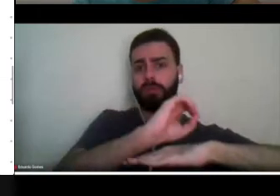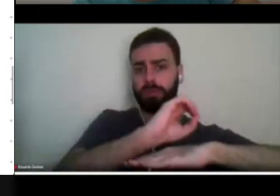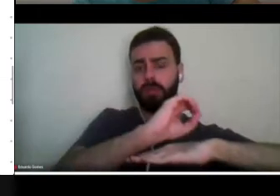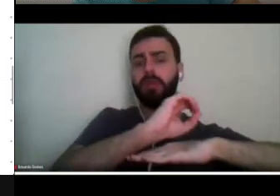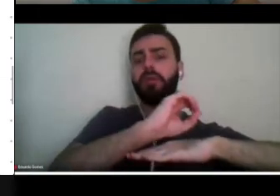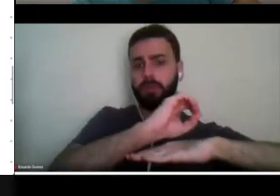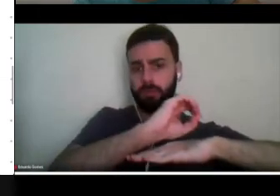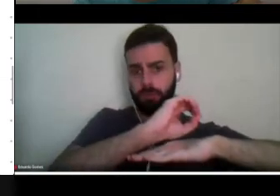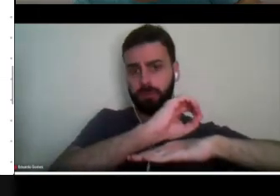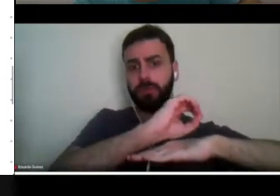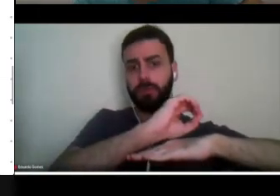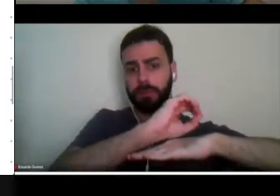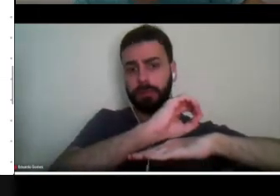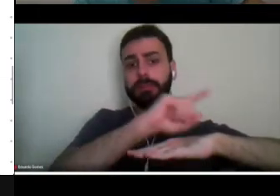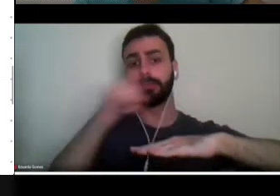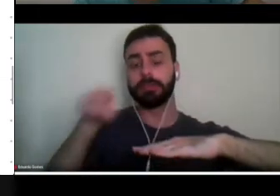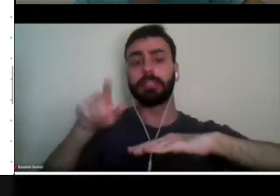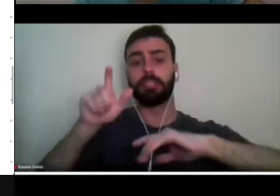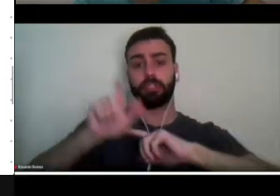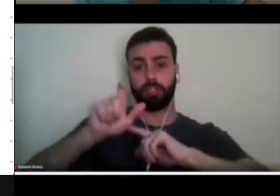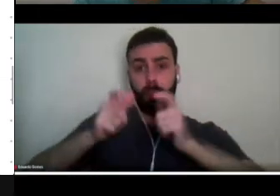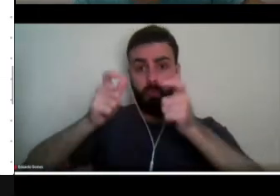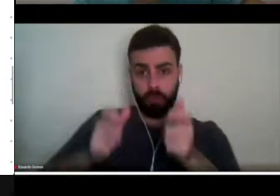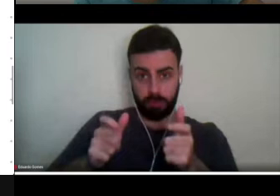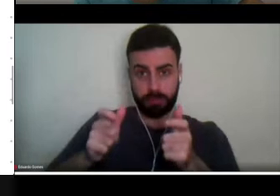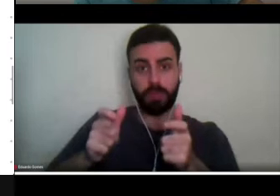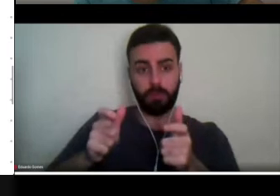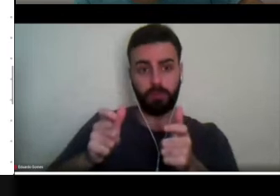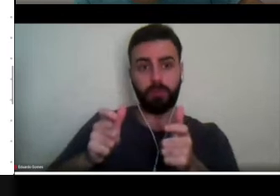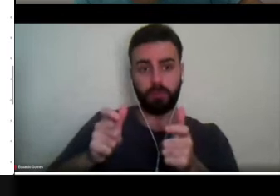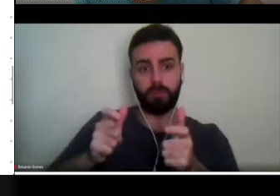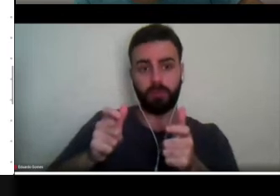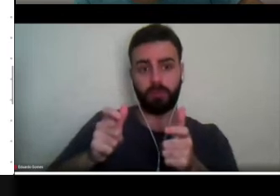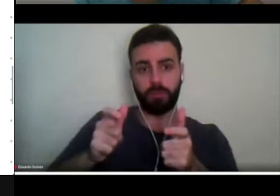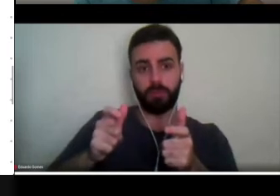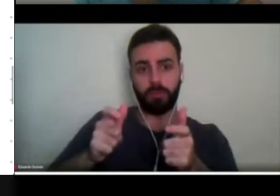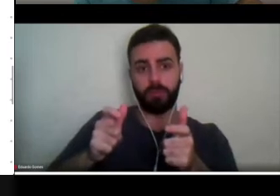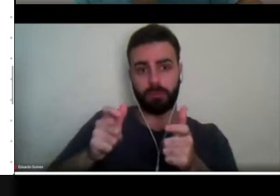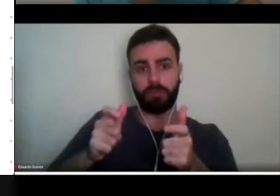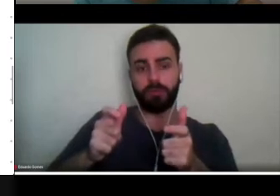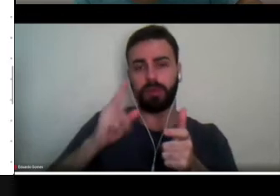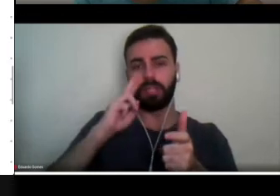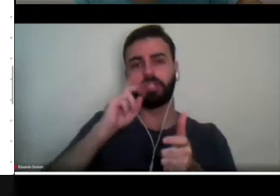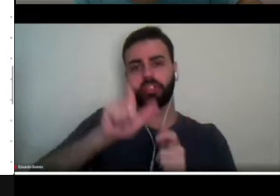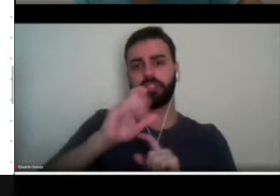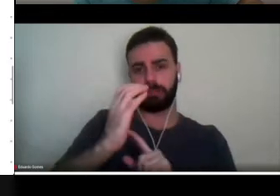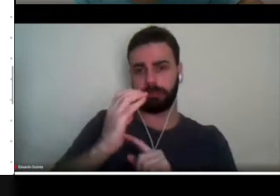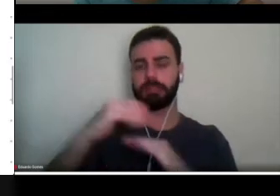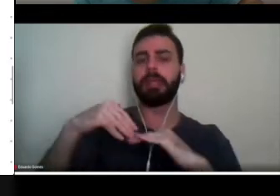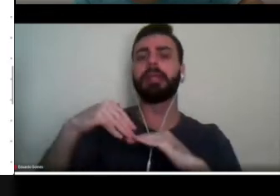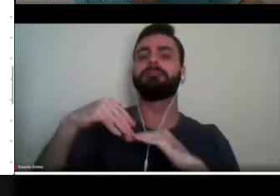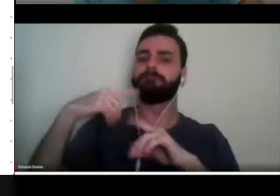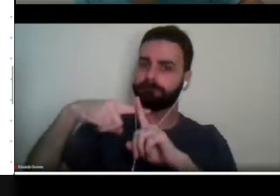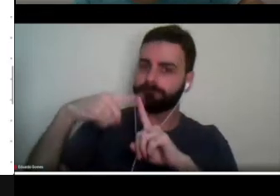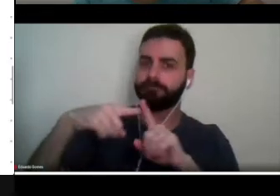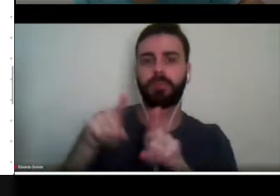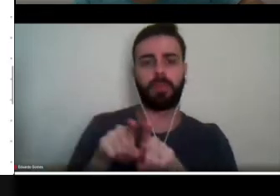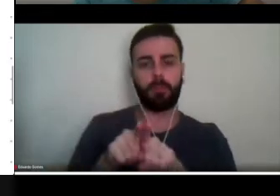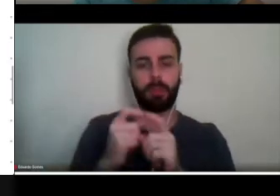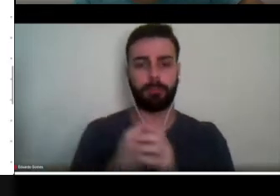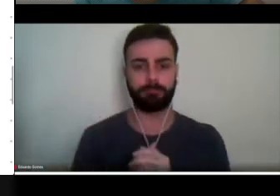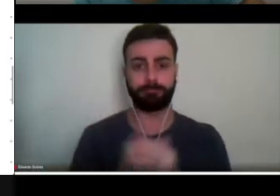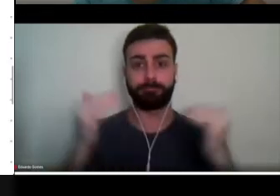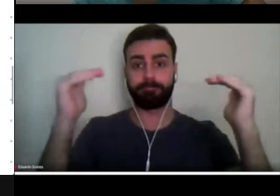esse XC aqui, que é maior que zero, né? Em D, a inclinação é